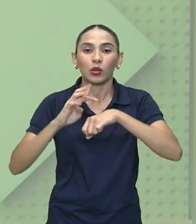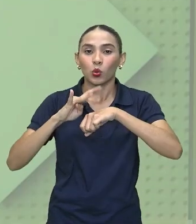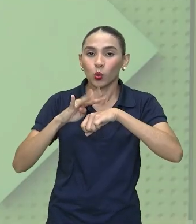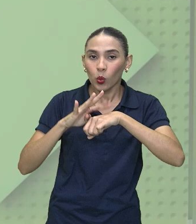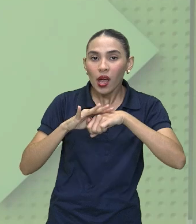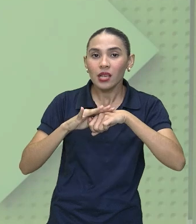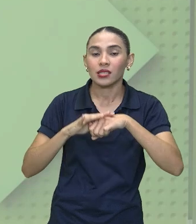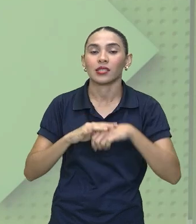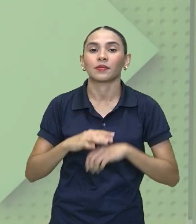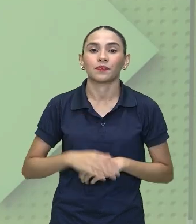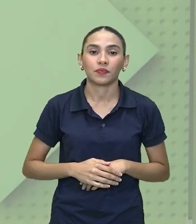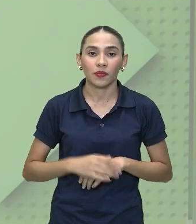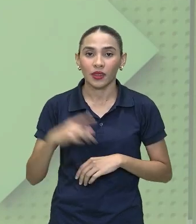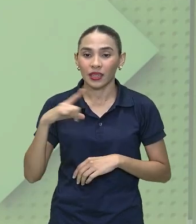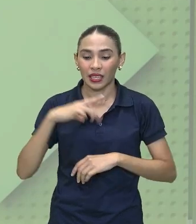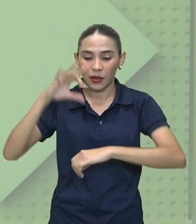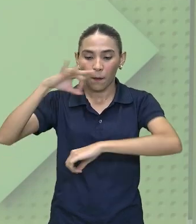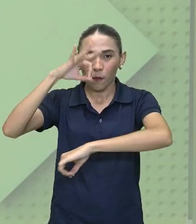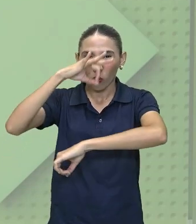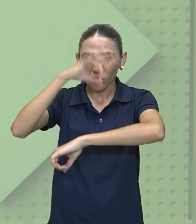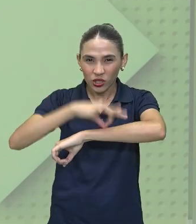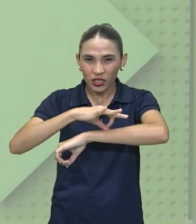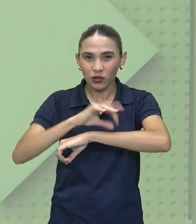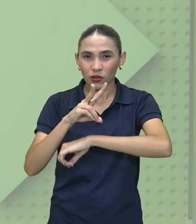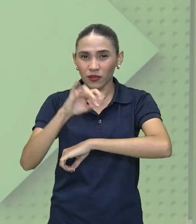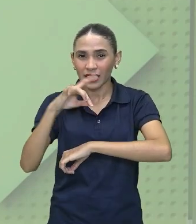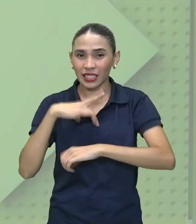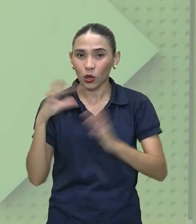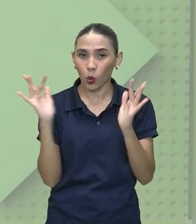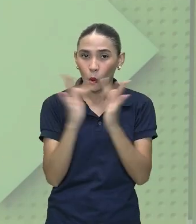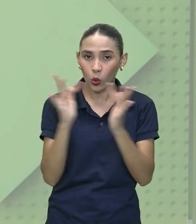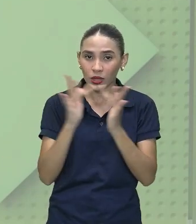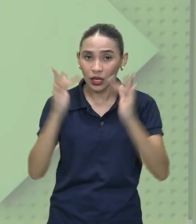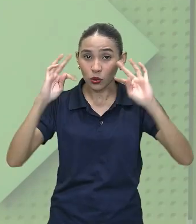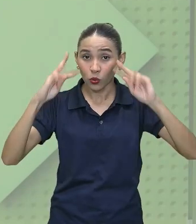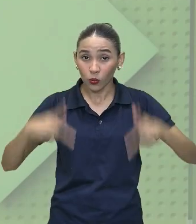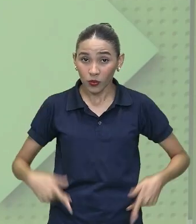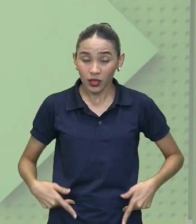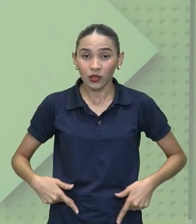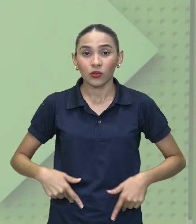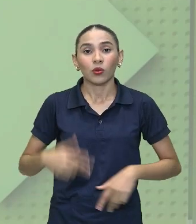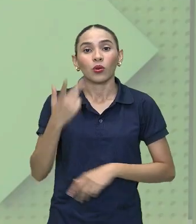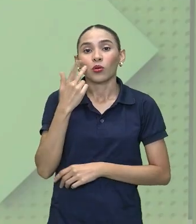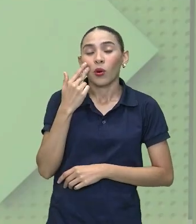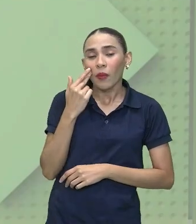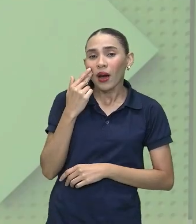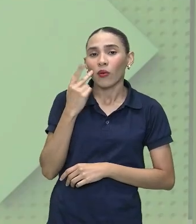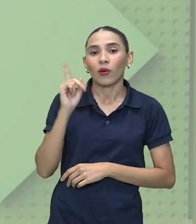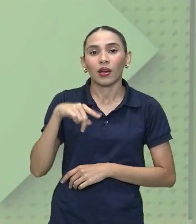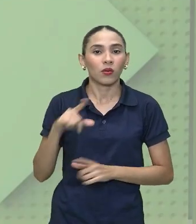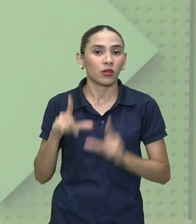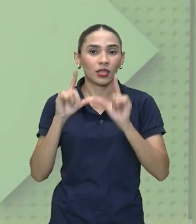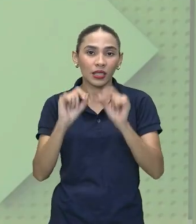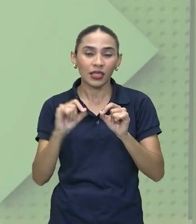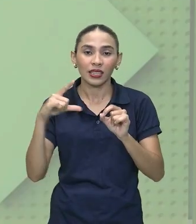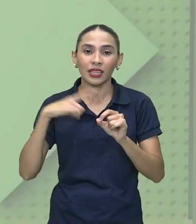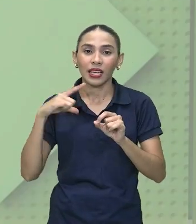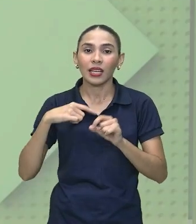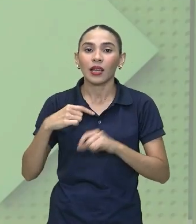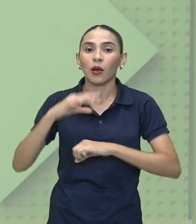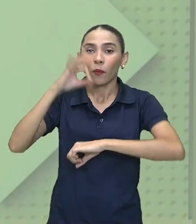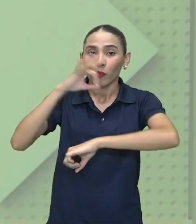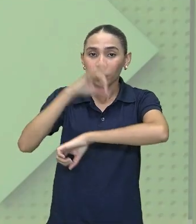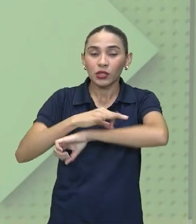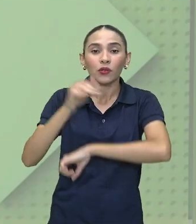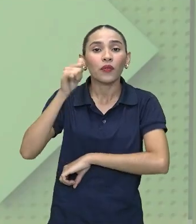doenças, onde a gente tem um mosquito envolvido, né? Normalmente nós temos aí essas fêmeas do